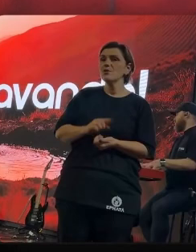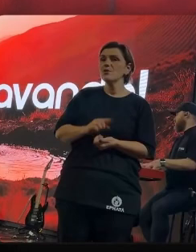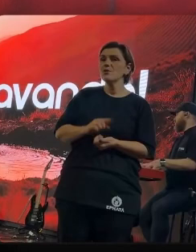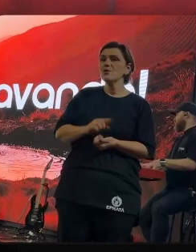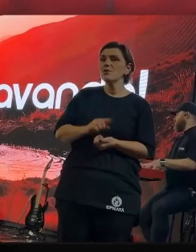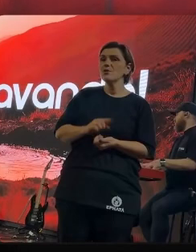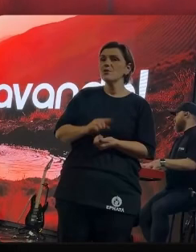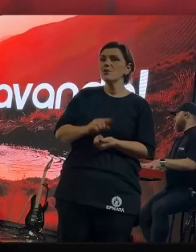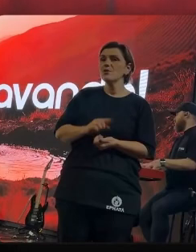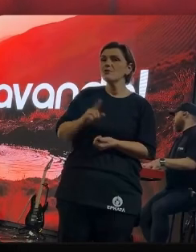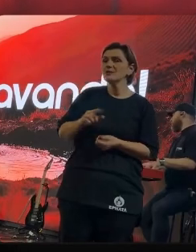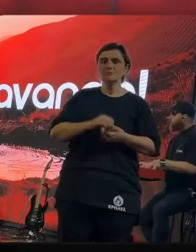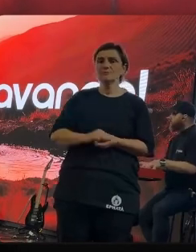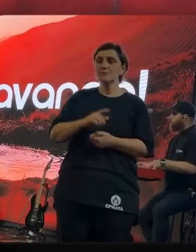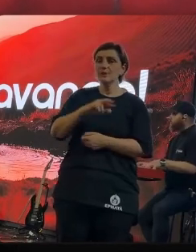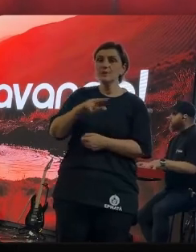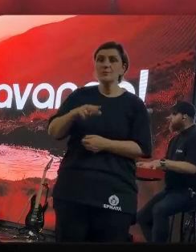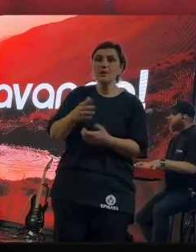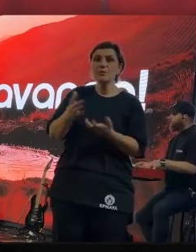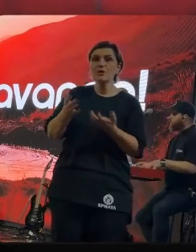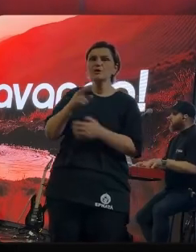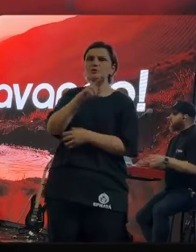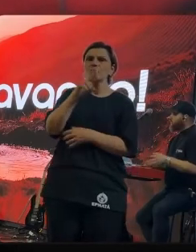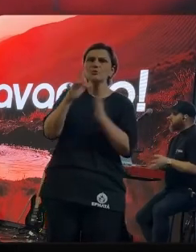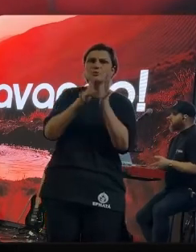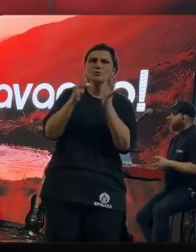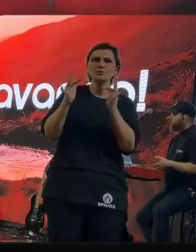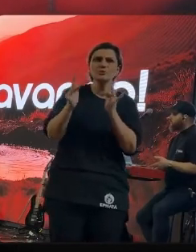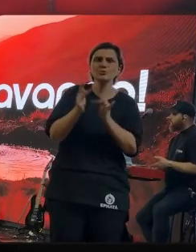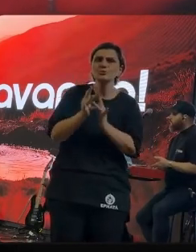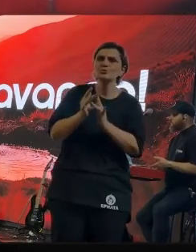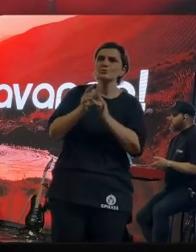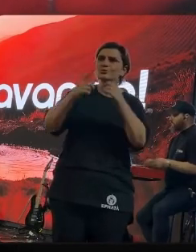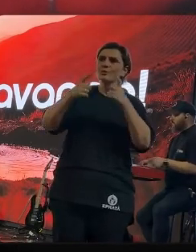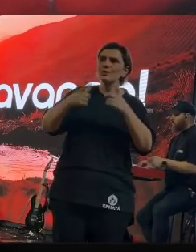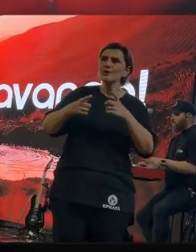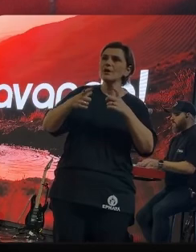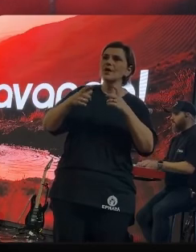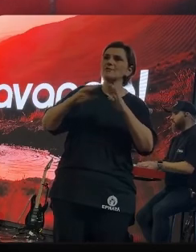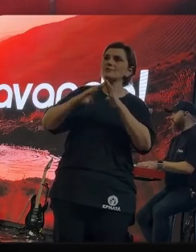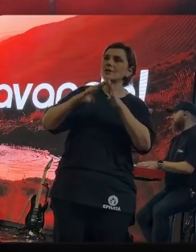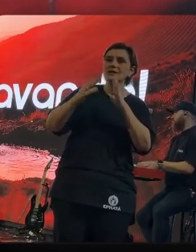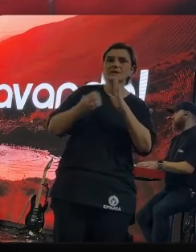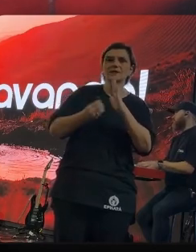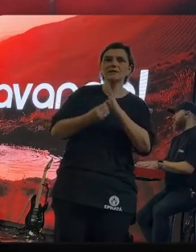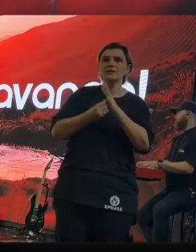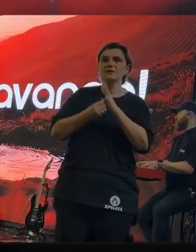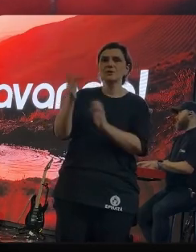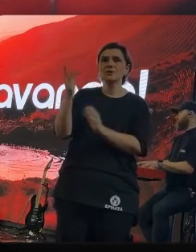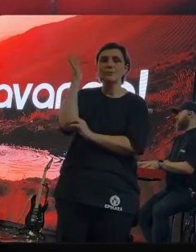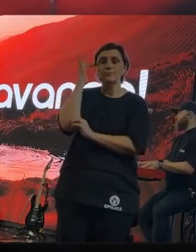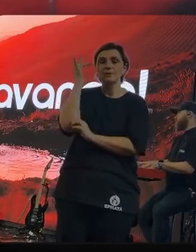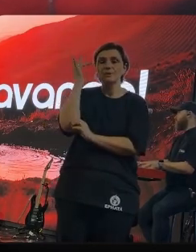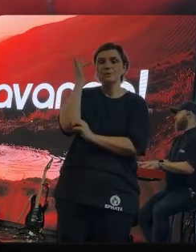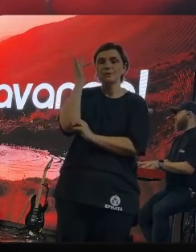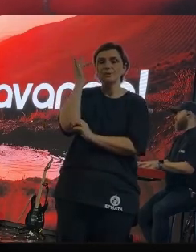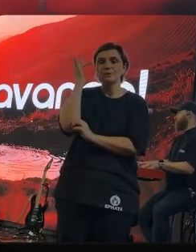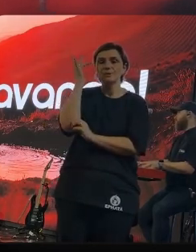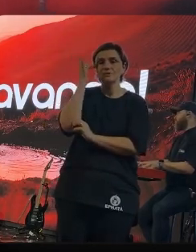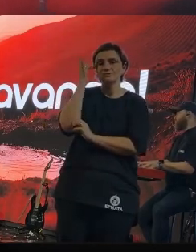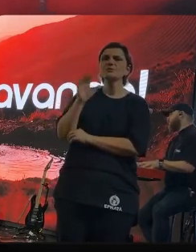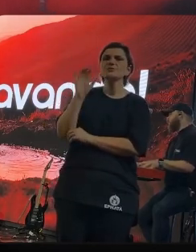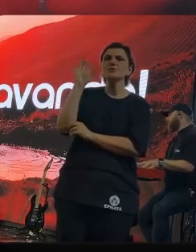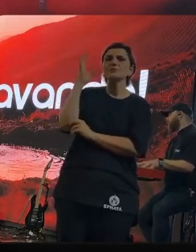comigo? Irmão, eu creio no nome de Jesus que eu estou diante de uma igreja madura. Sabe o que é que acontece muitas vezes comigo e